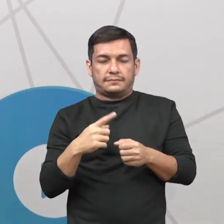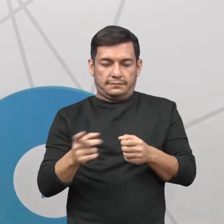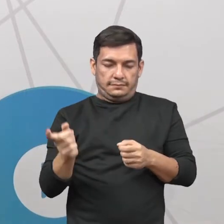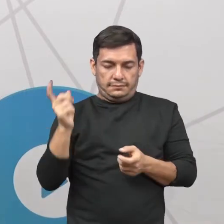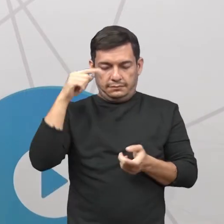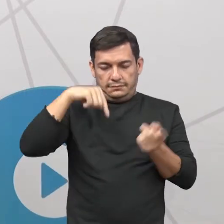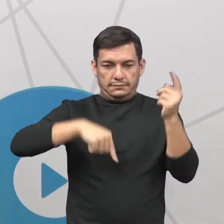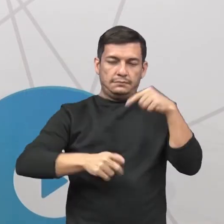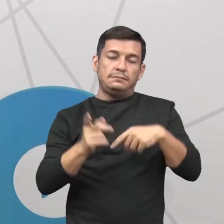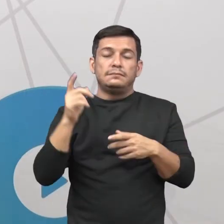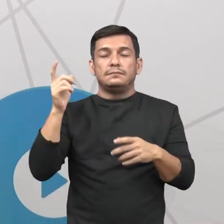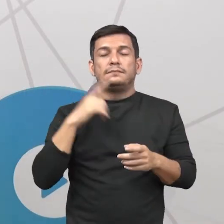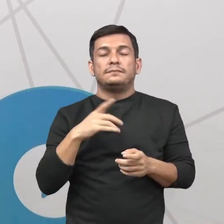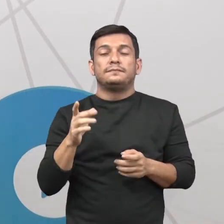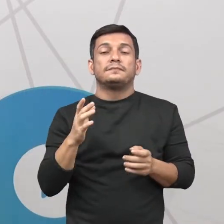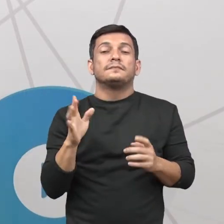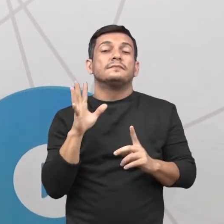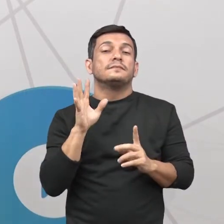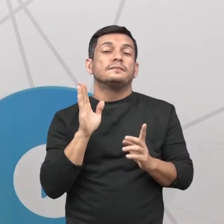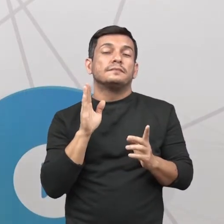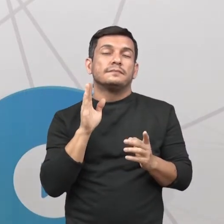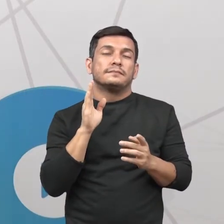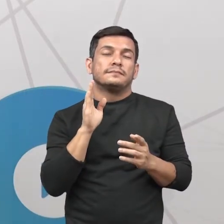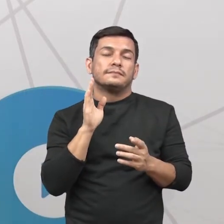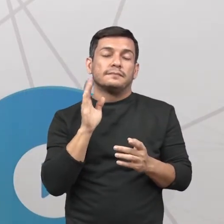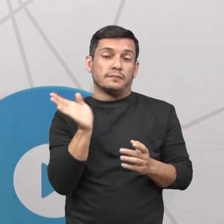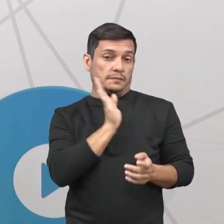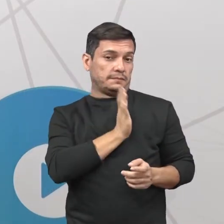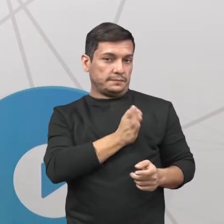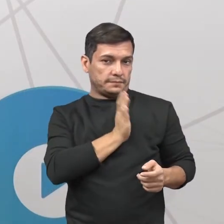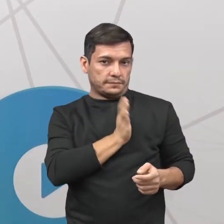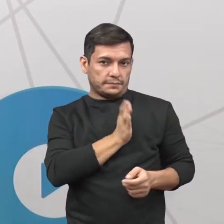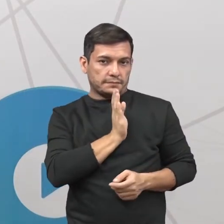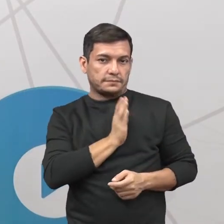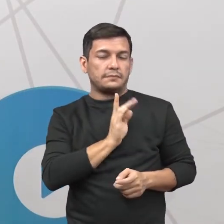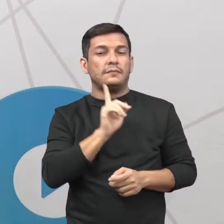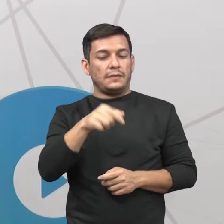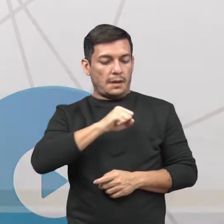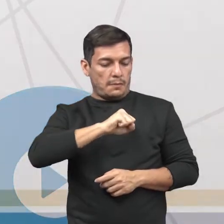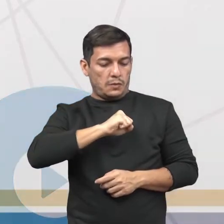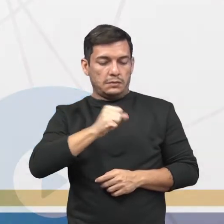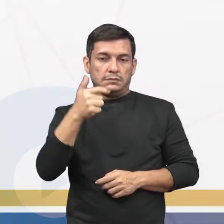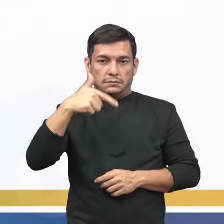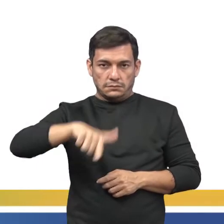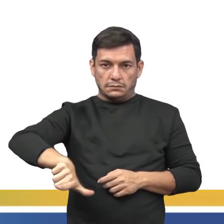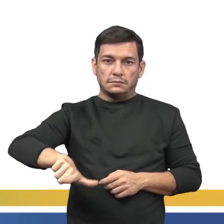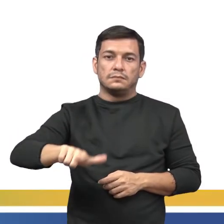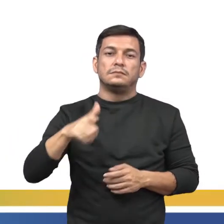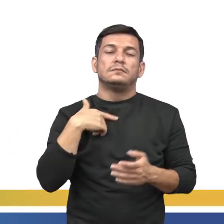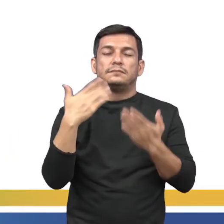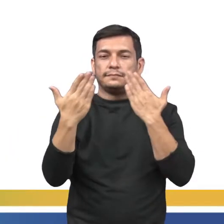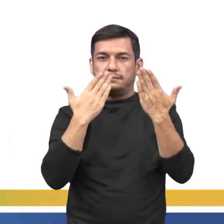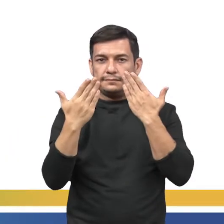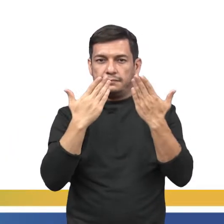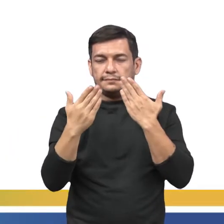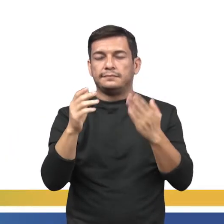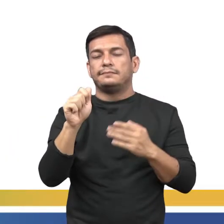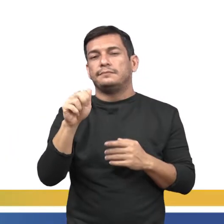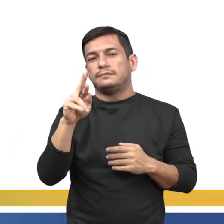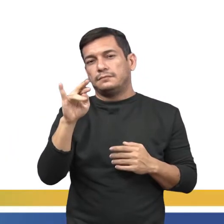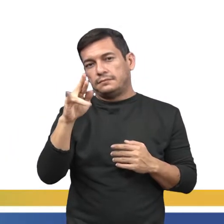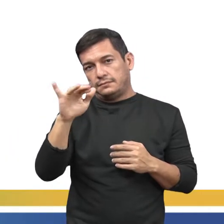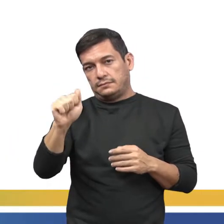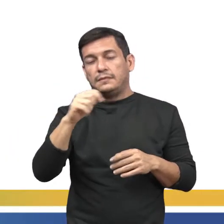em direção ao nosso coração para serem bombeados novamente. Em comparação com as